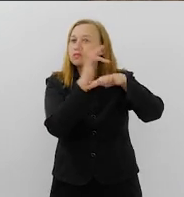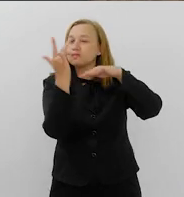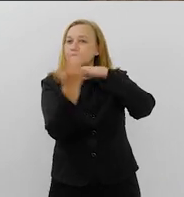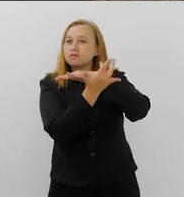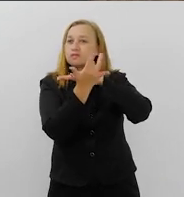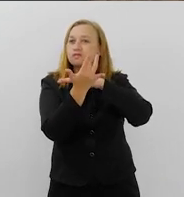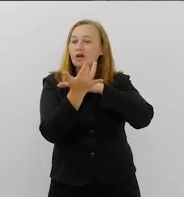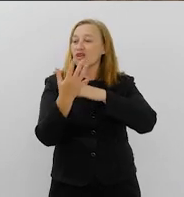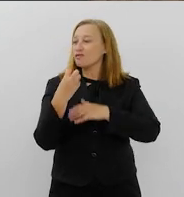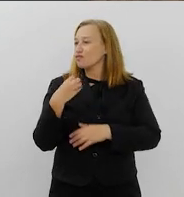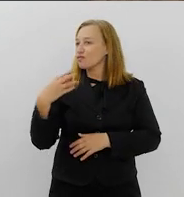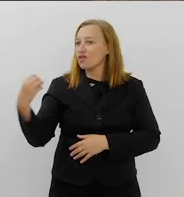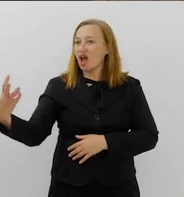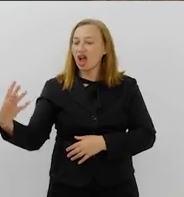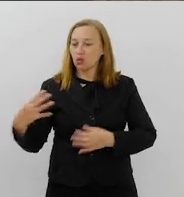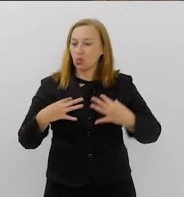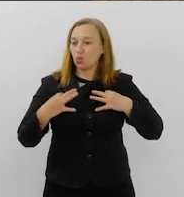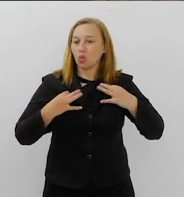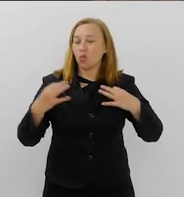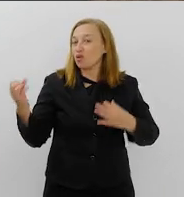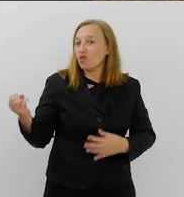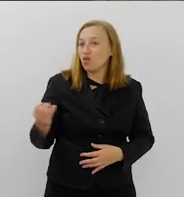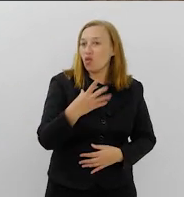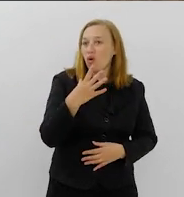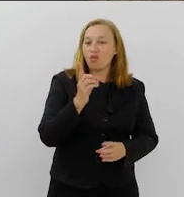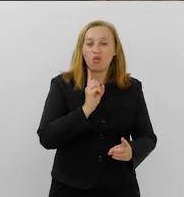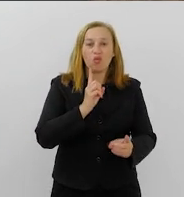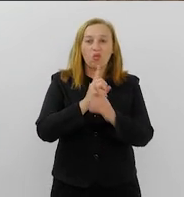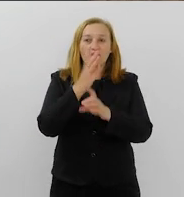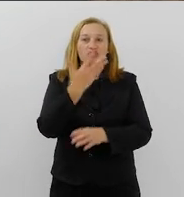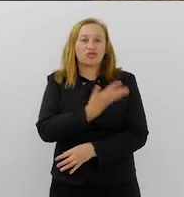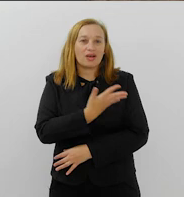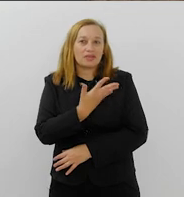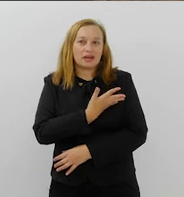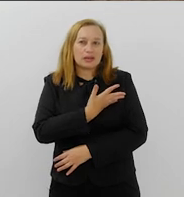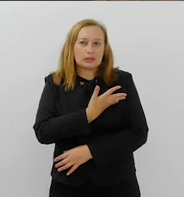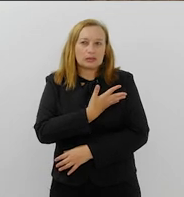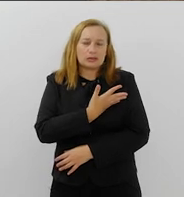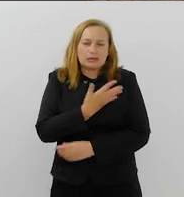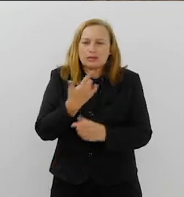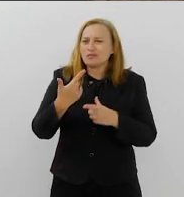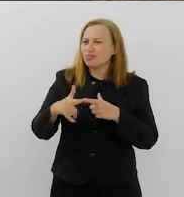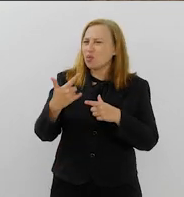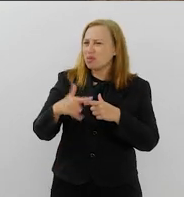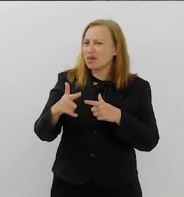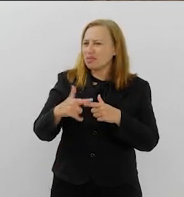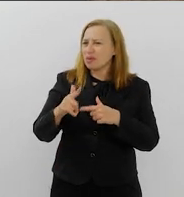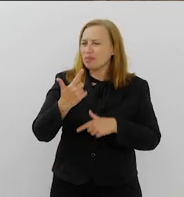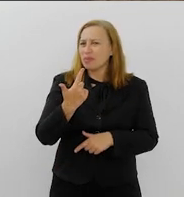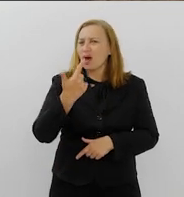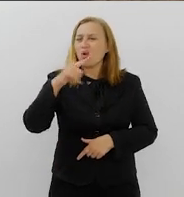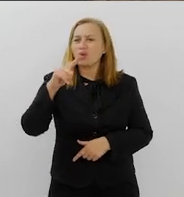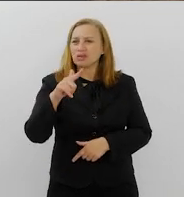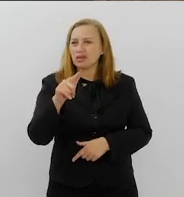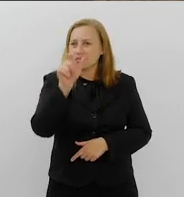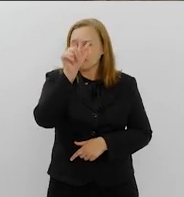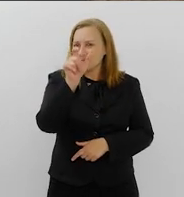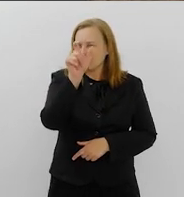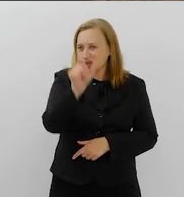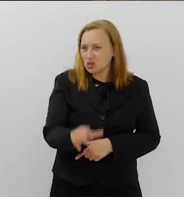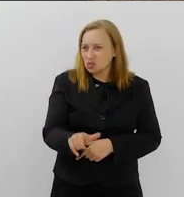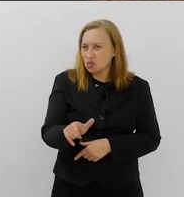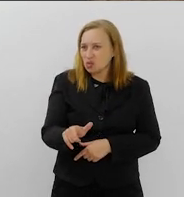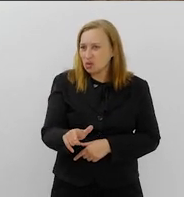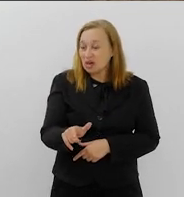uma roupa nova, um encontro com os amigos, isso daí dá também uma certo problema para a pessoa que não tem